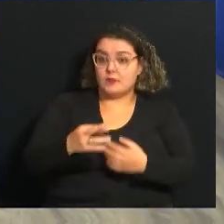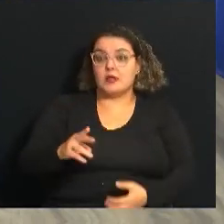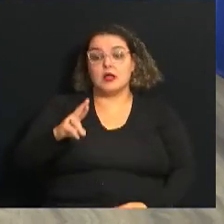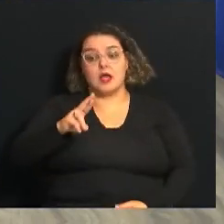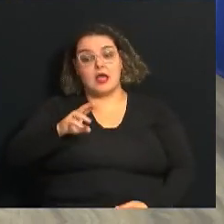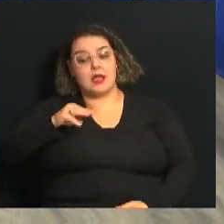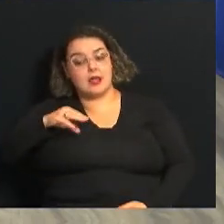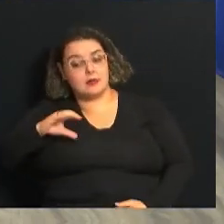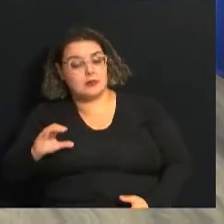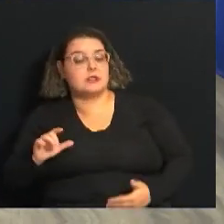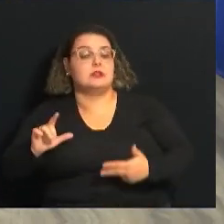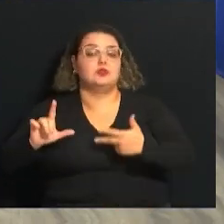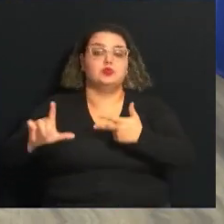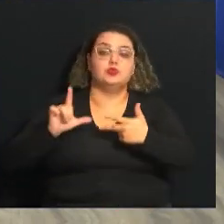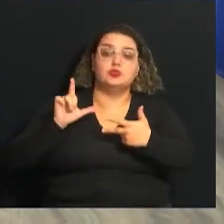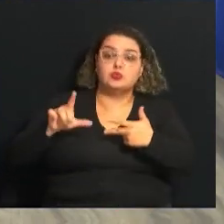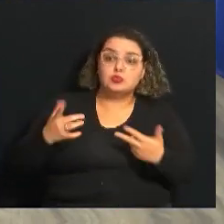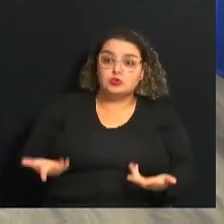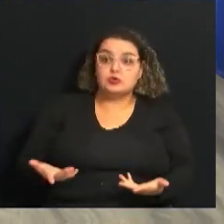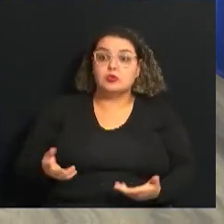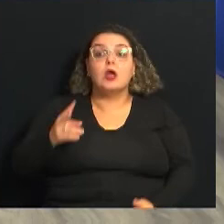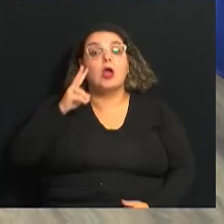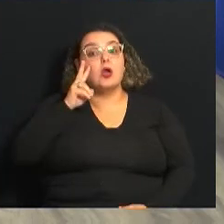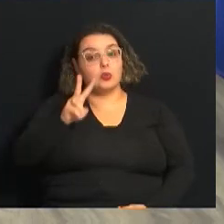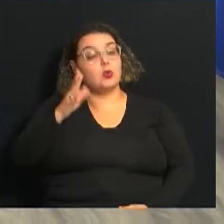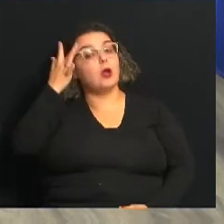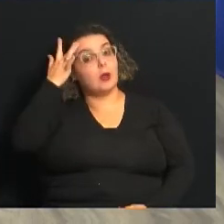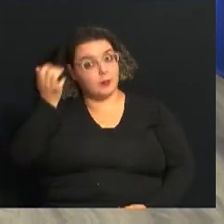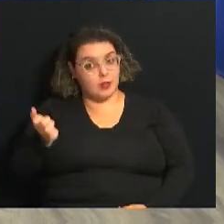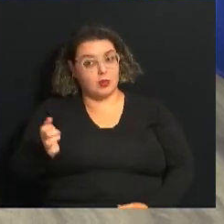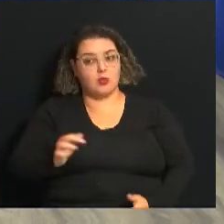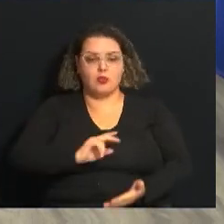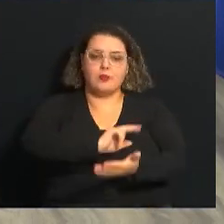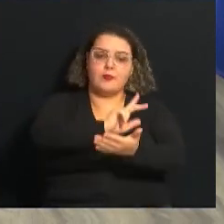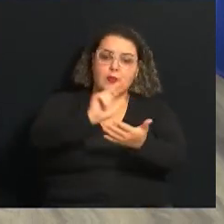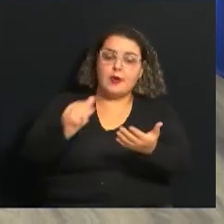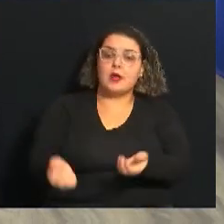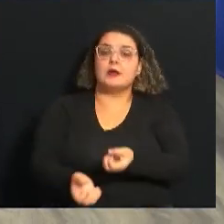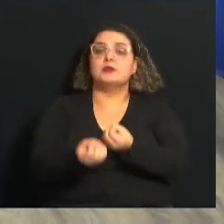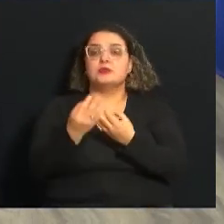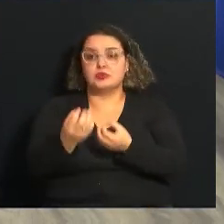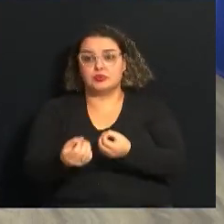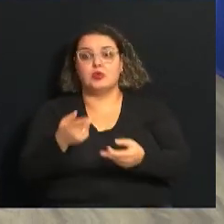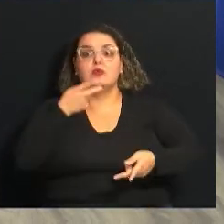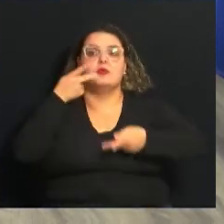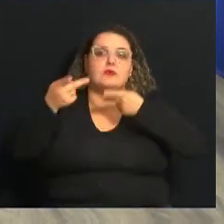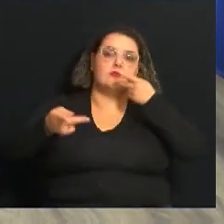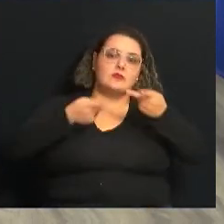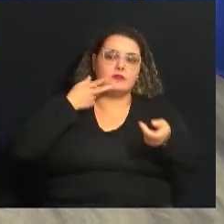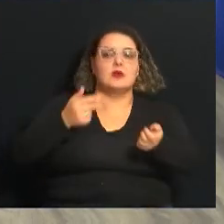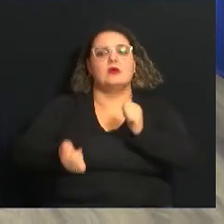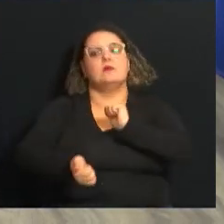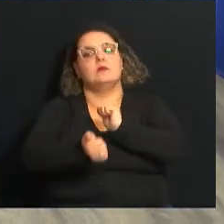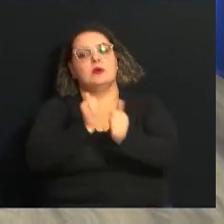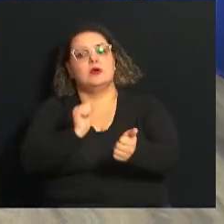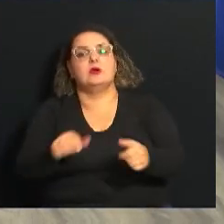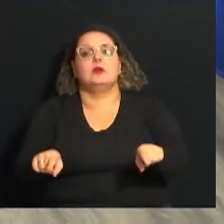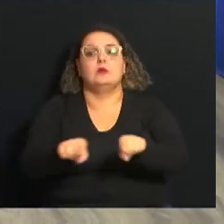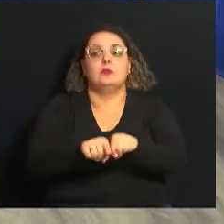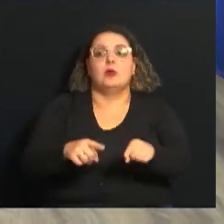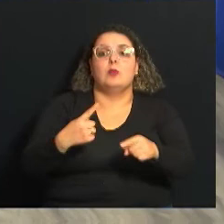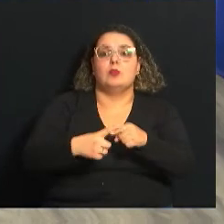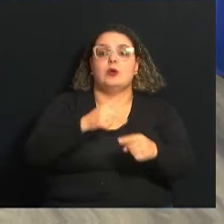Campinas, do Legislativo, e nos vemos amanhã com muitas informações. A gente vai falar sobre futebol aqui também, porque Ponte Preta e